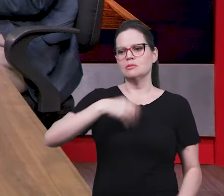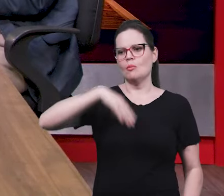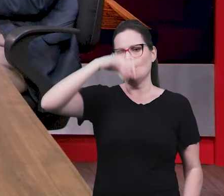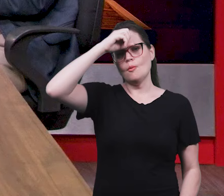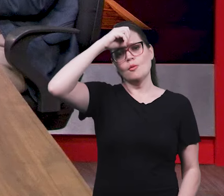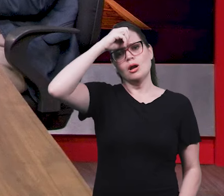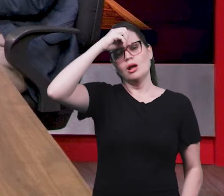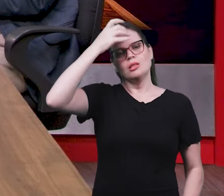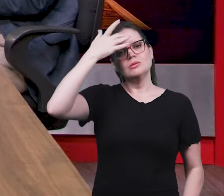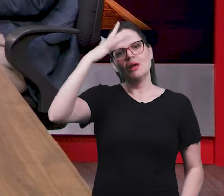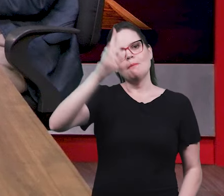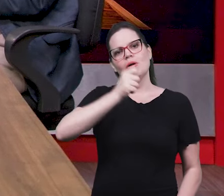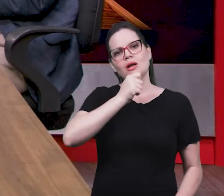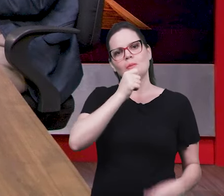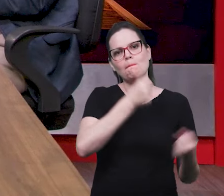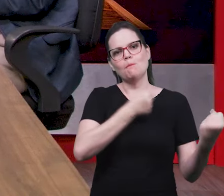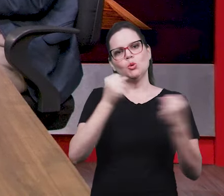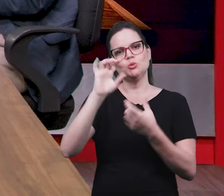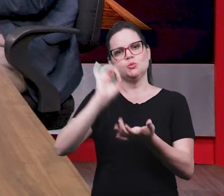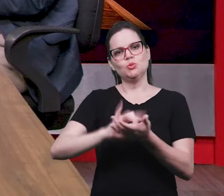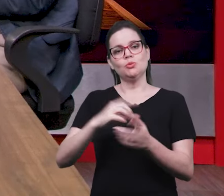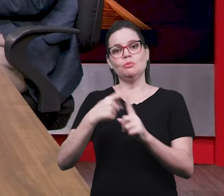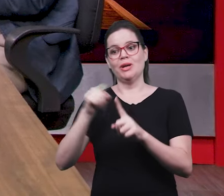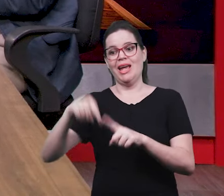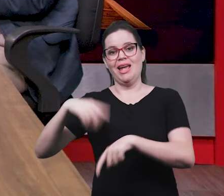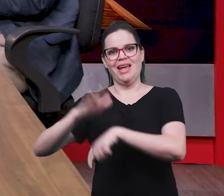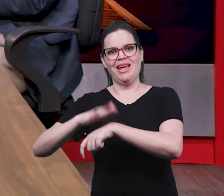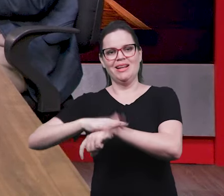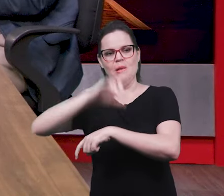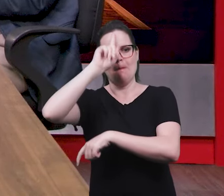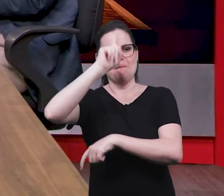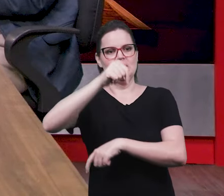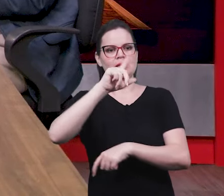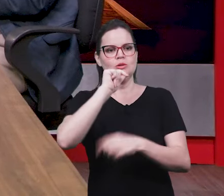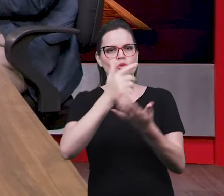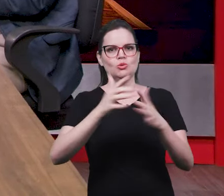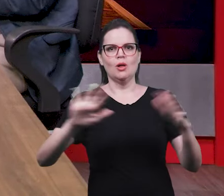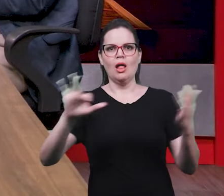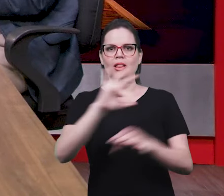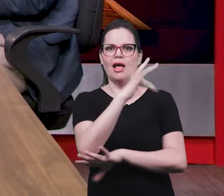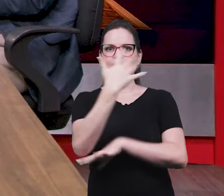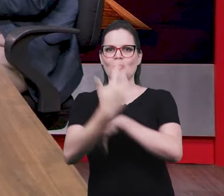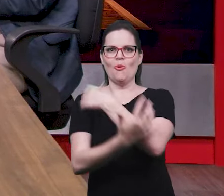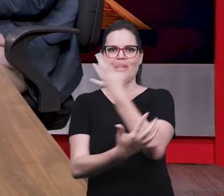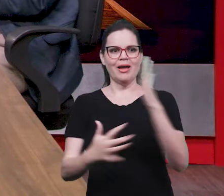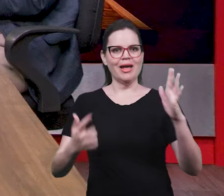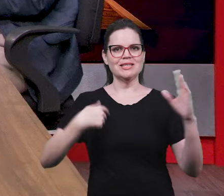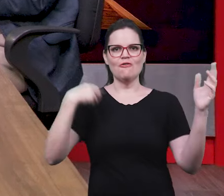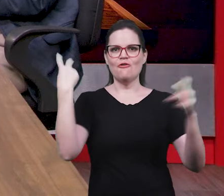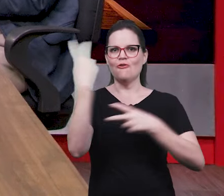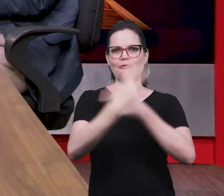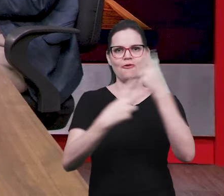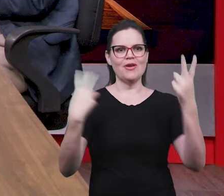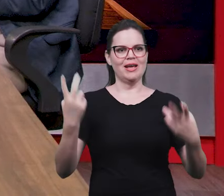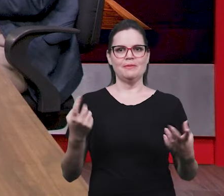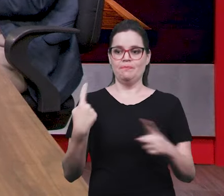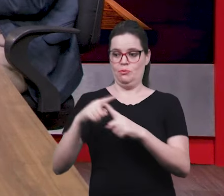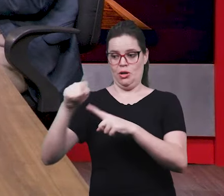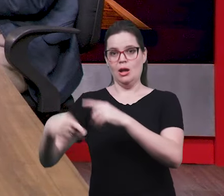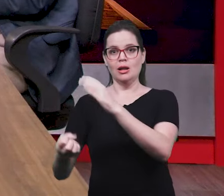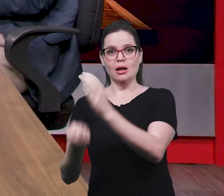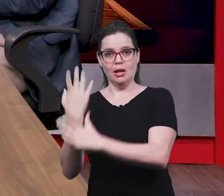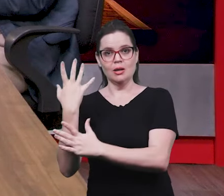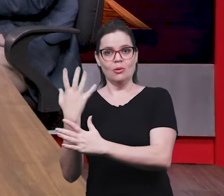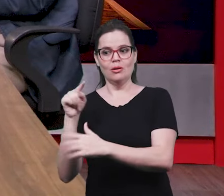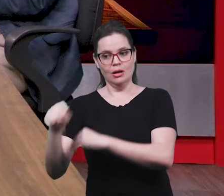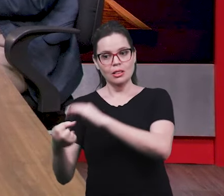coisas, ele estava dando uma ordem ali para a natureza, né? Porque ele, além de criar, ele sustenta todas as coisas, porque ele é a palavra, né?